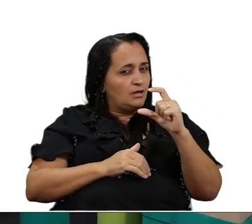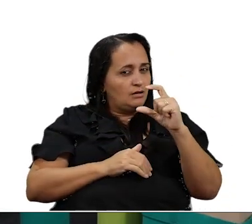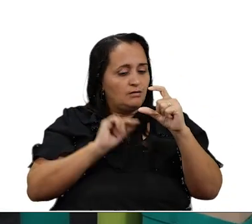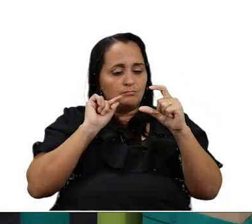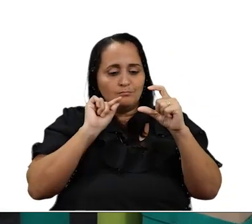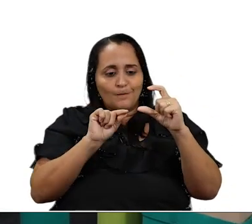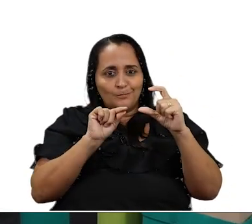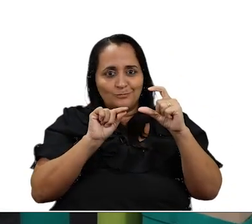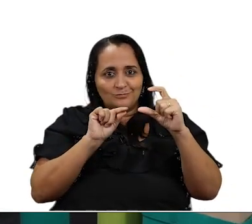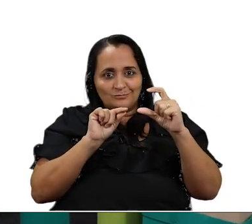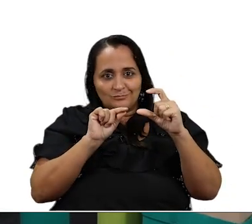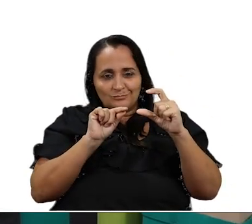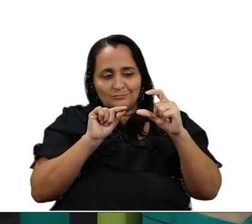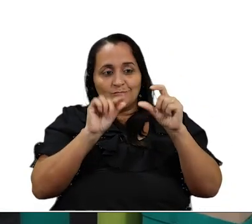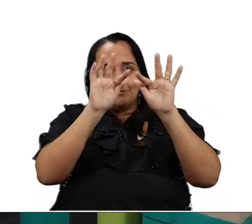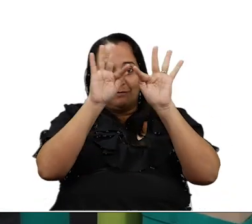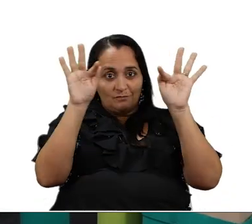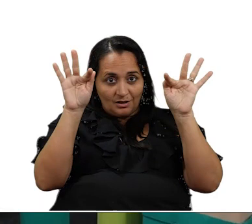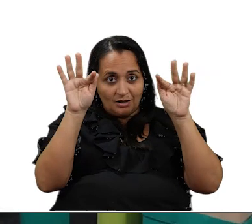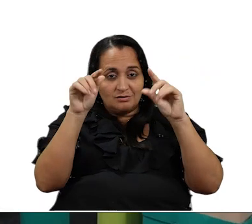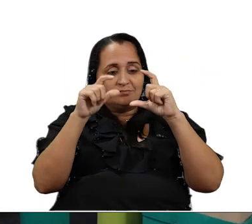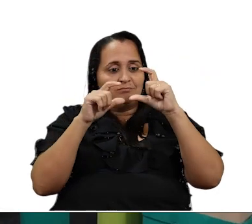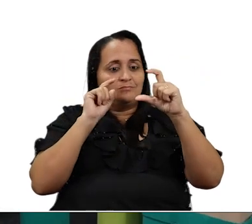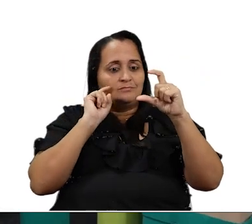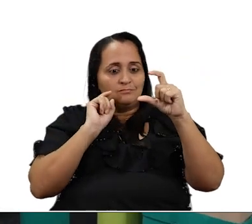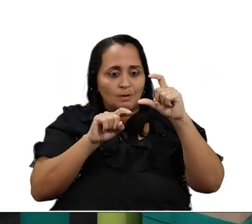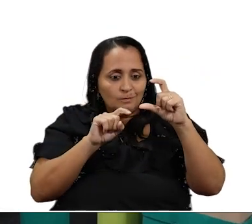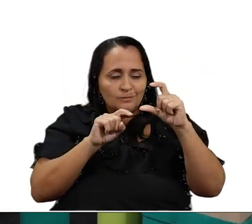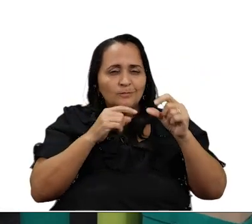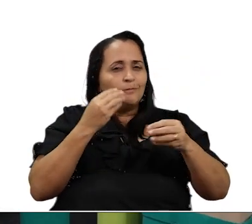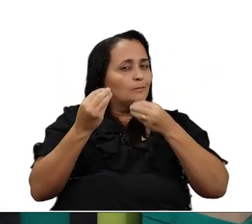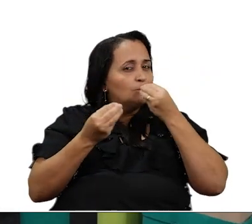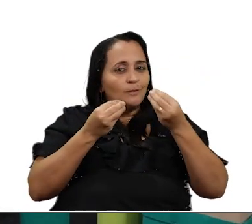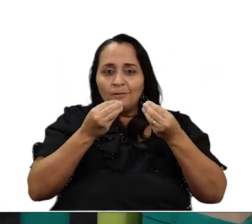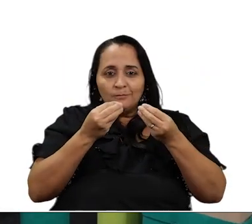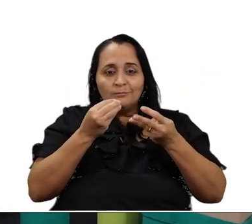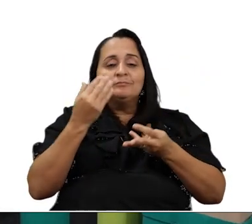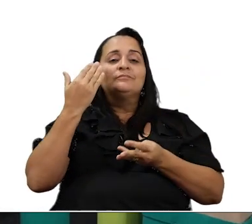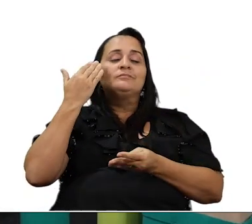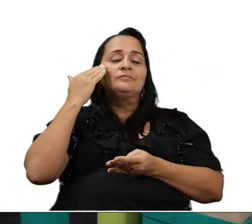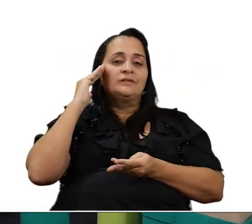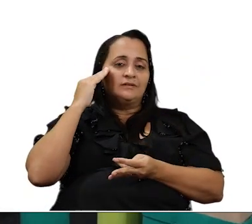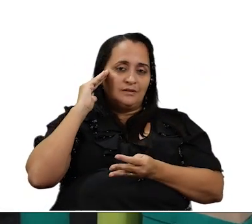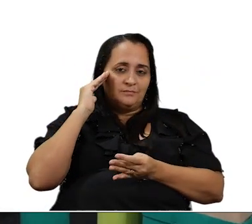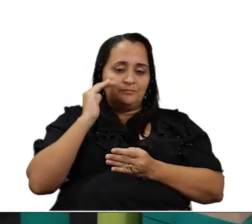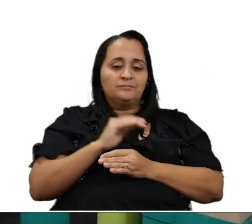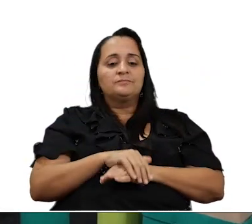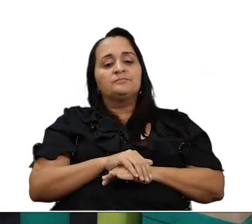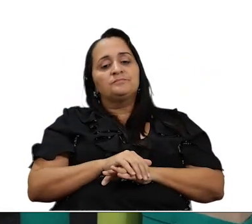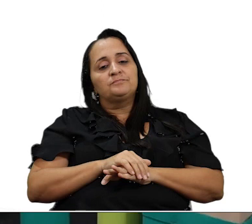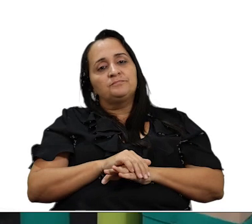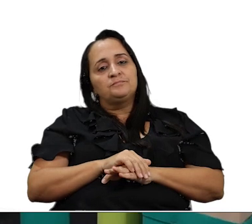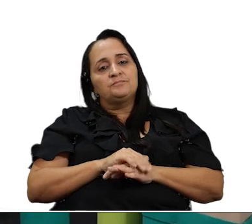a cada compreensão que você vai tendo, você vai garantindo a compreensão do texto todo, tá bom?